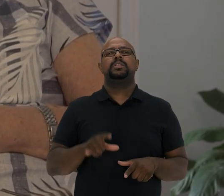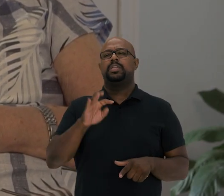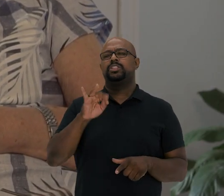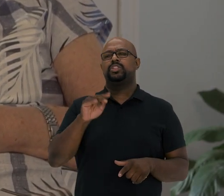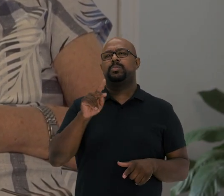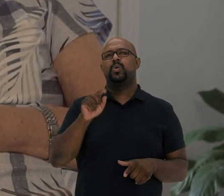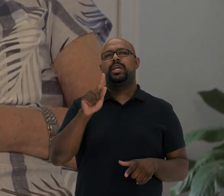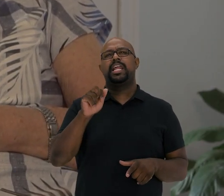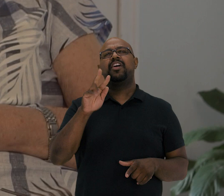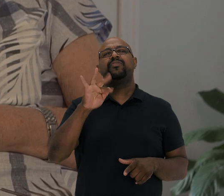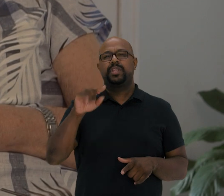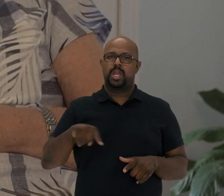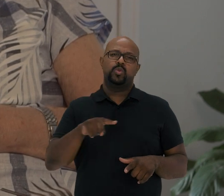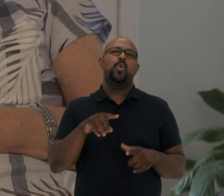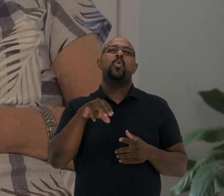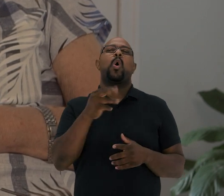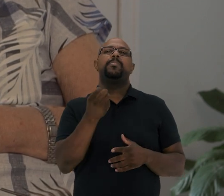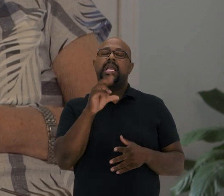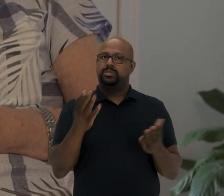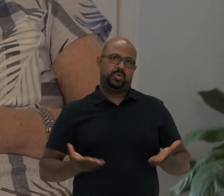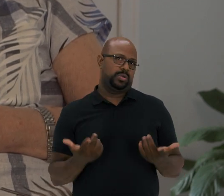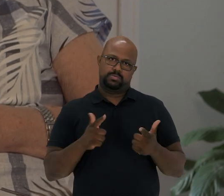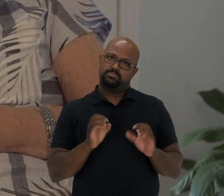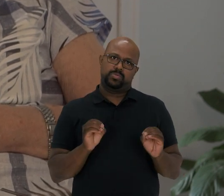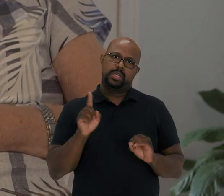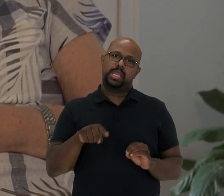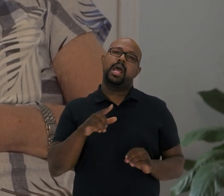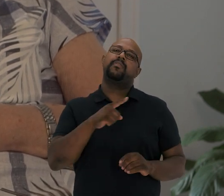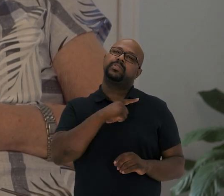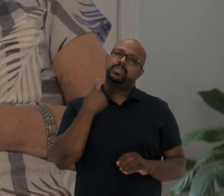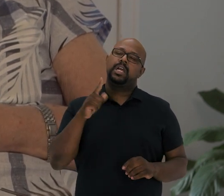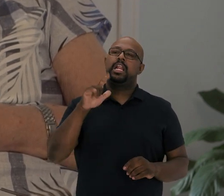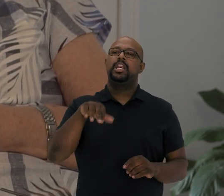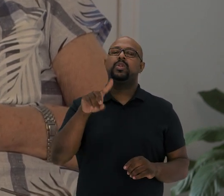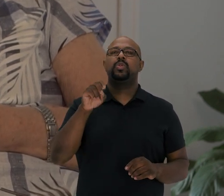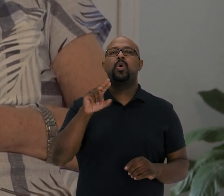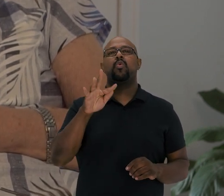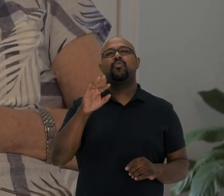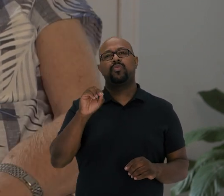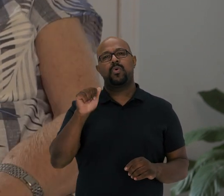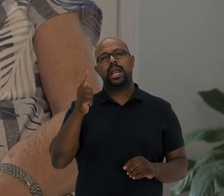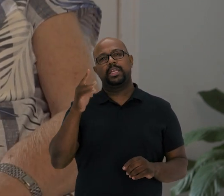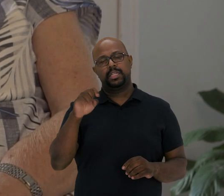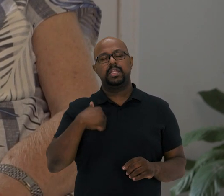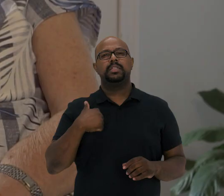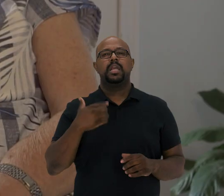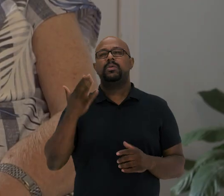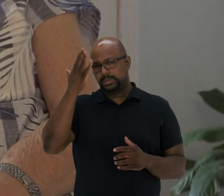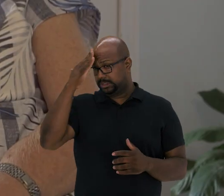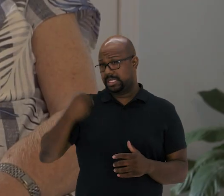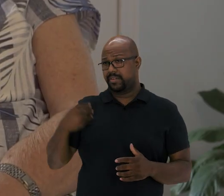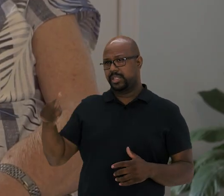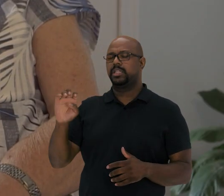na tipografia do comércio, que hoje não existe mais, que era do falecido Lindolfo Agner. E o que eu sei, assim, da